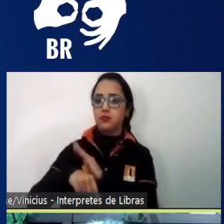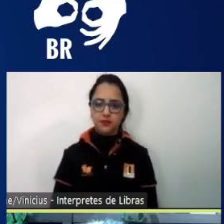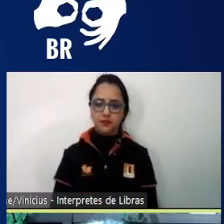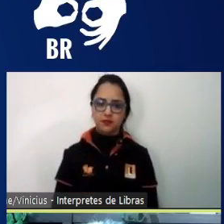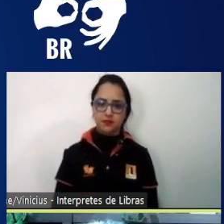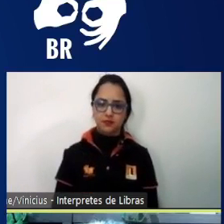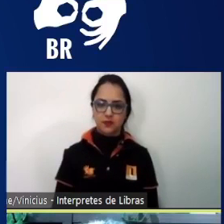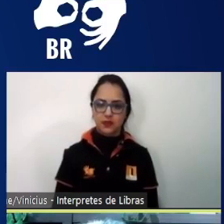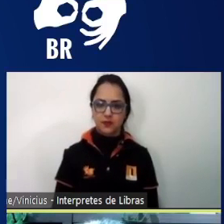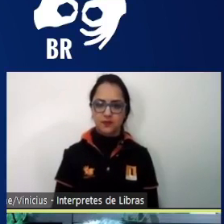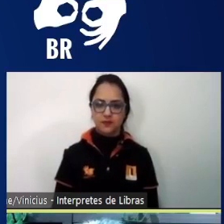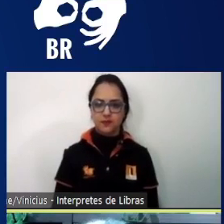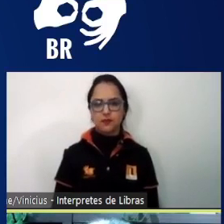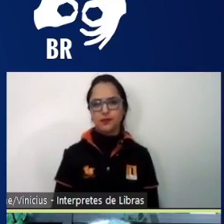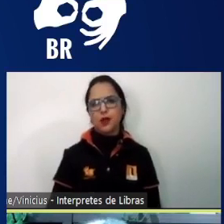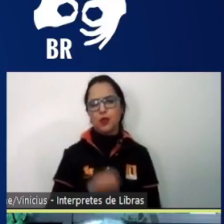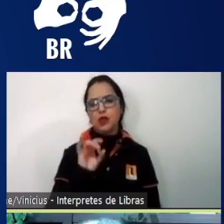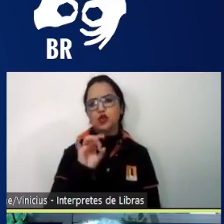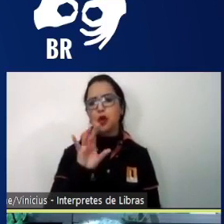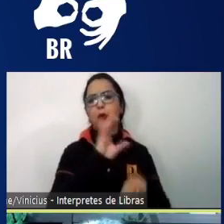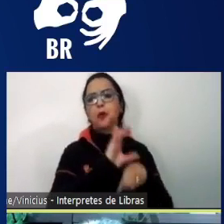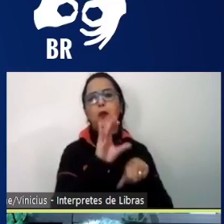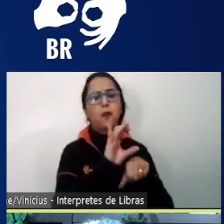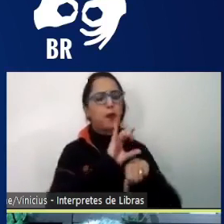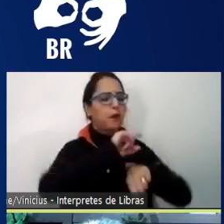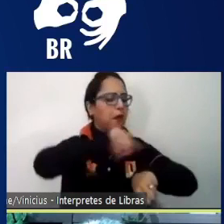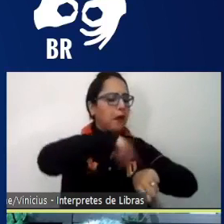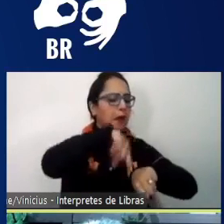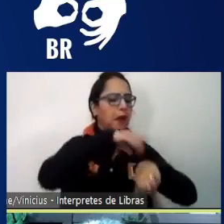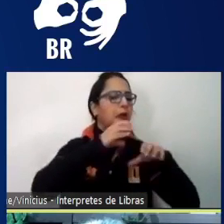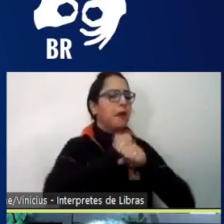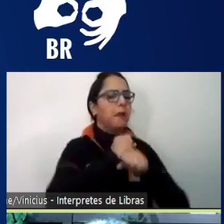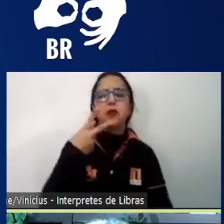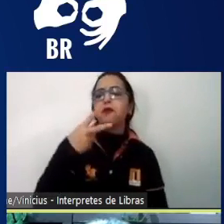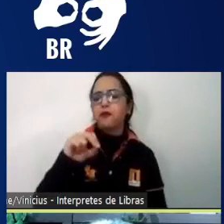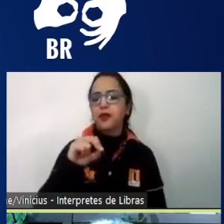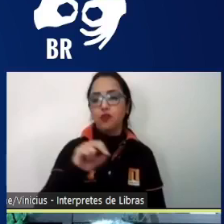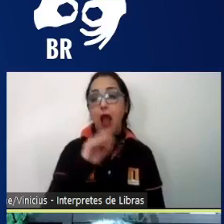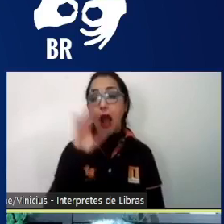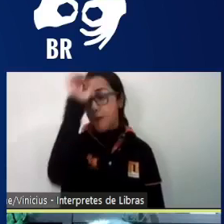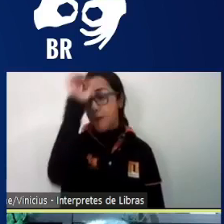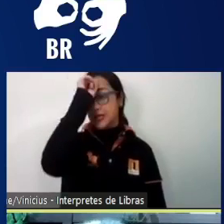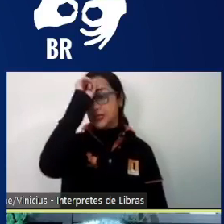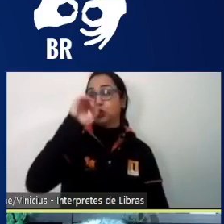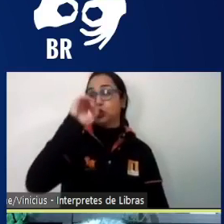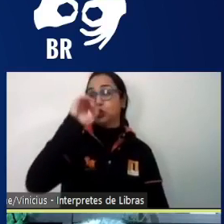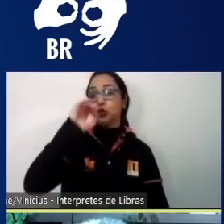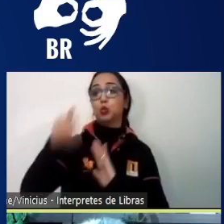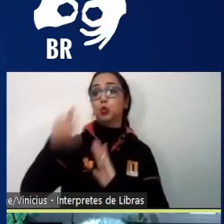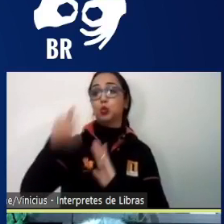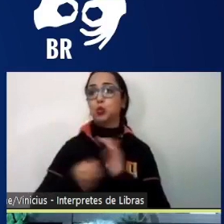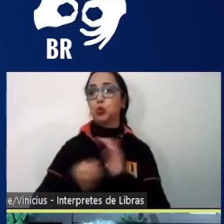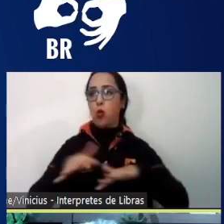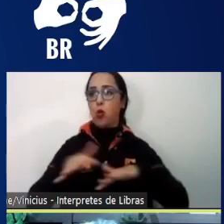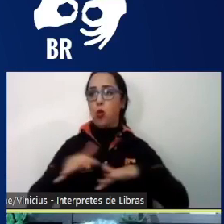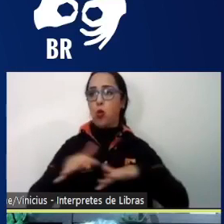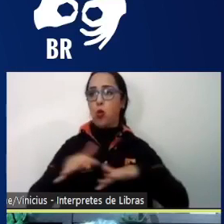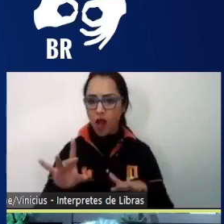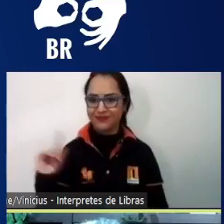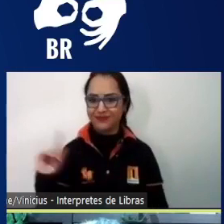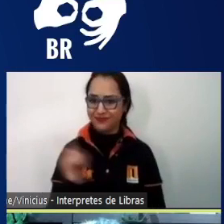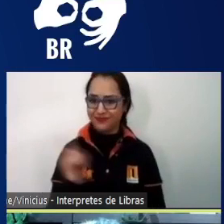Não vai ser num curso de 20 horas que a pessoa acaba aprendendo. Ela leva a informação, mas ela precisa se